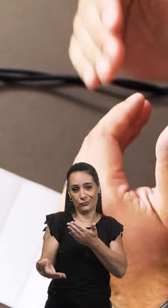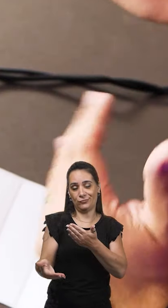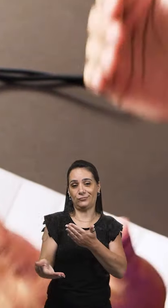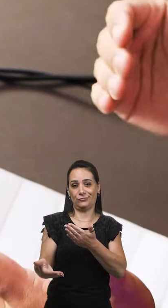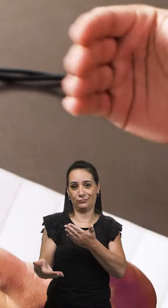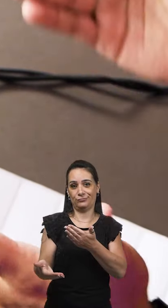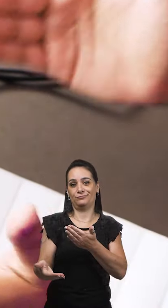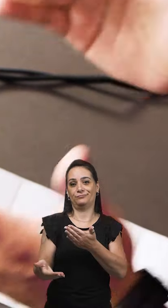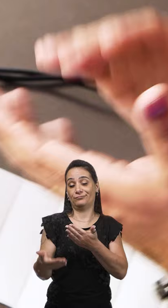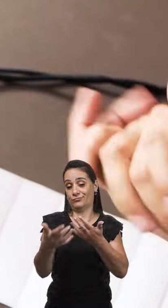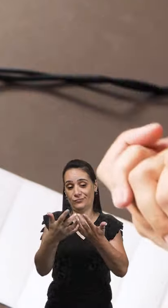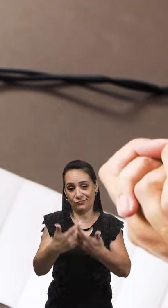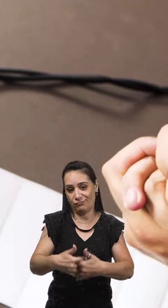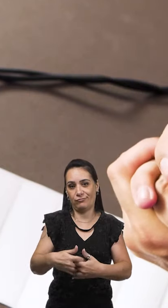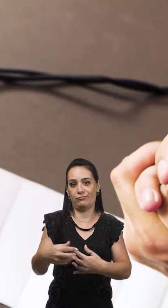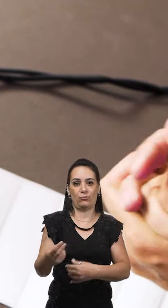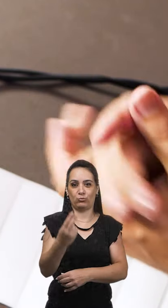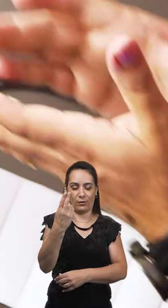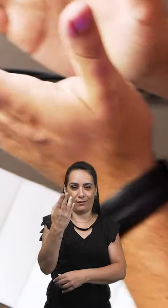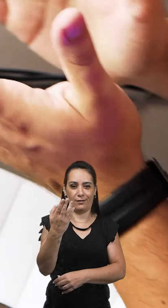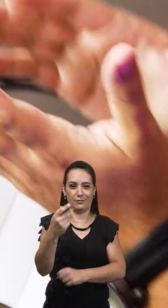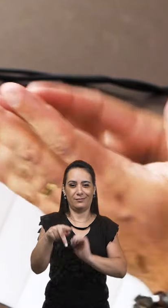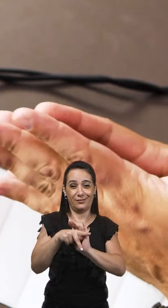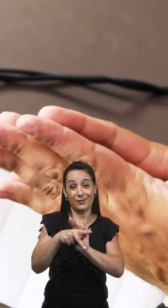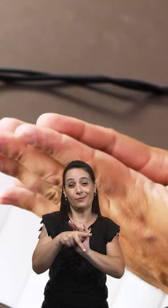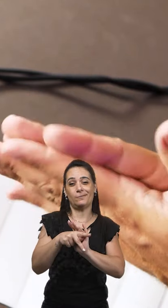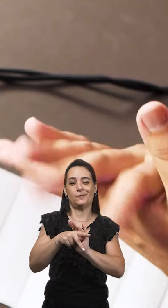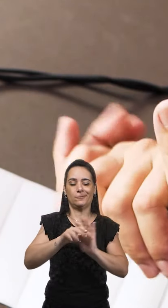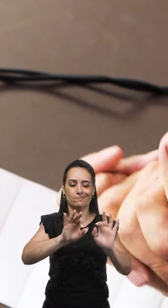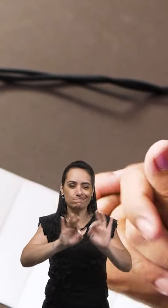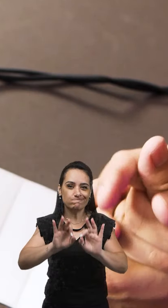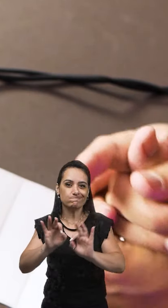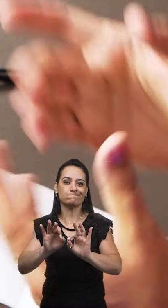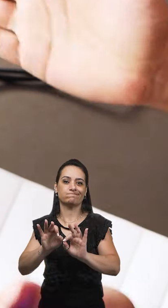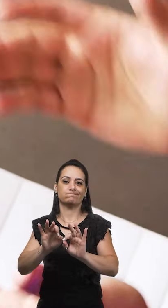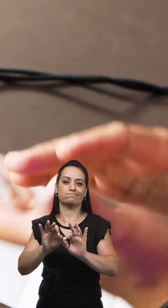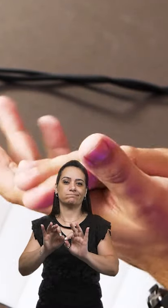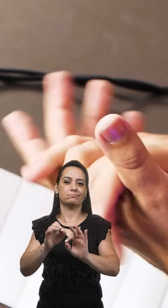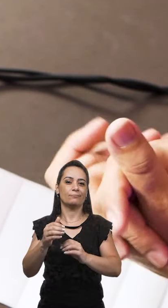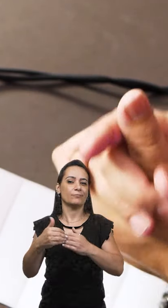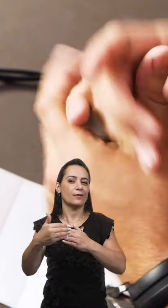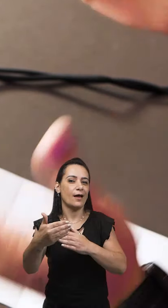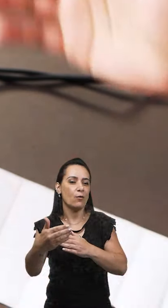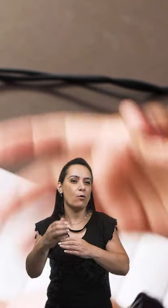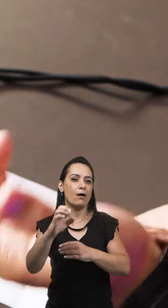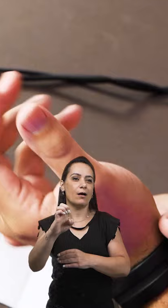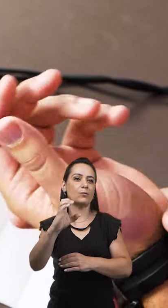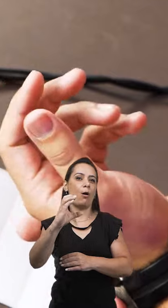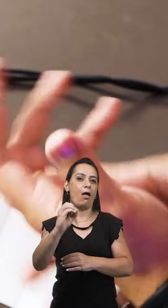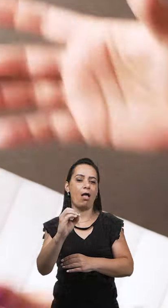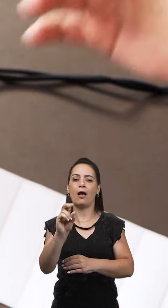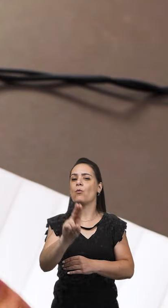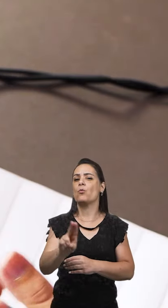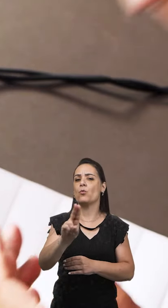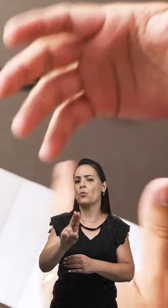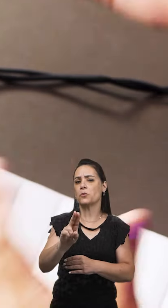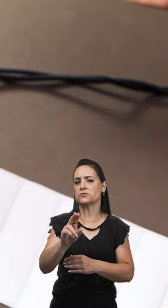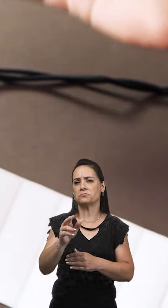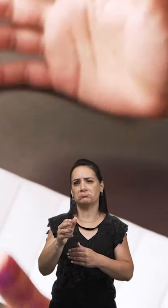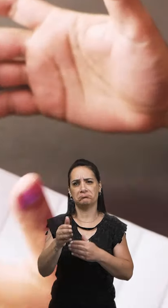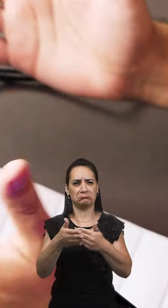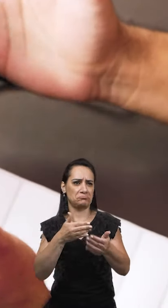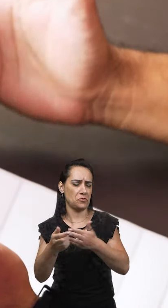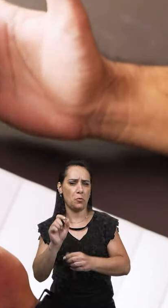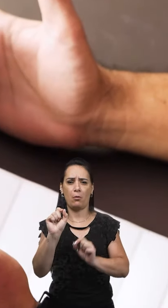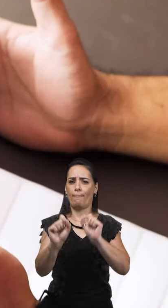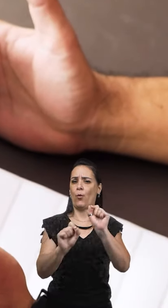papel para poder fazer essa calibração. Então esse é o recurso. Ah, quando é que eu não vou utilizar o recurso Echo? Quando de